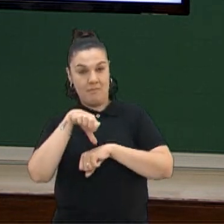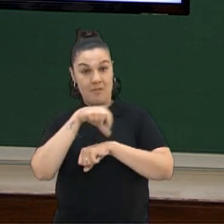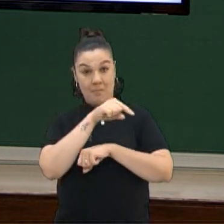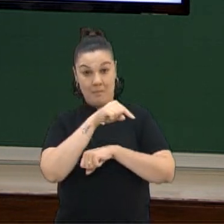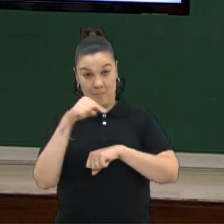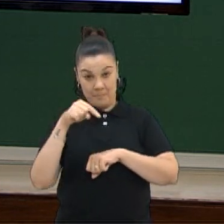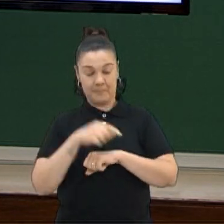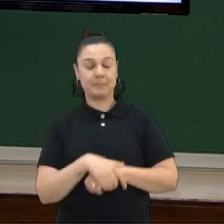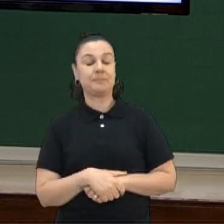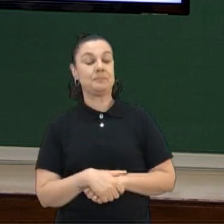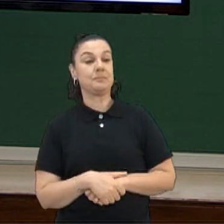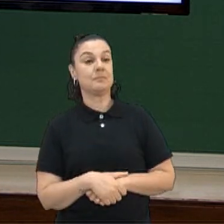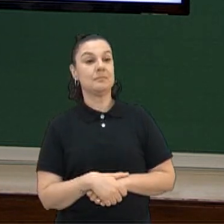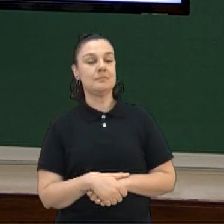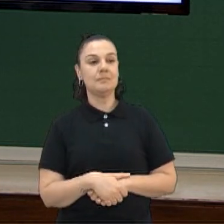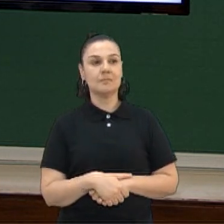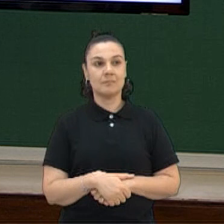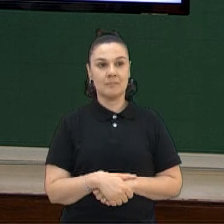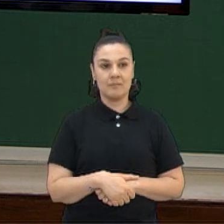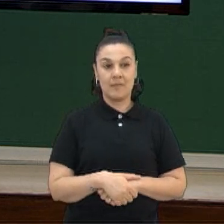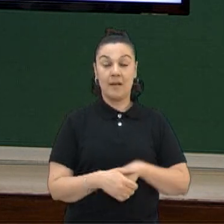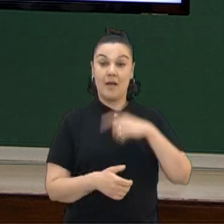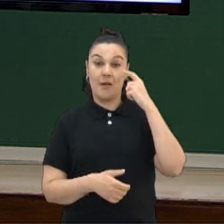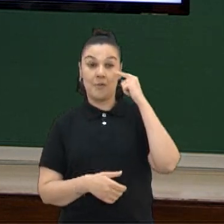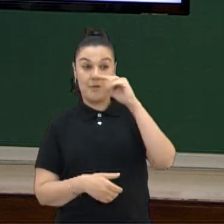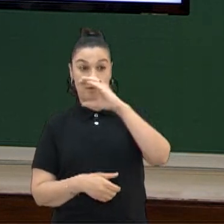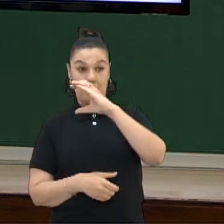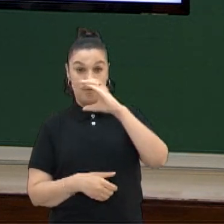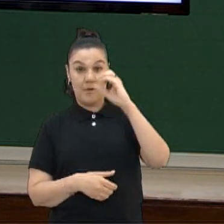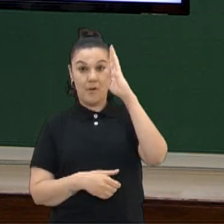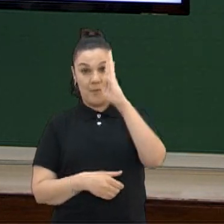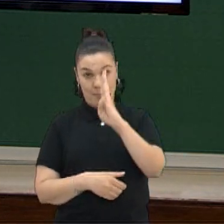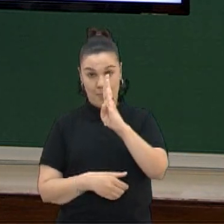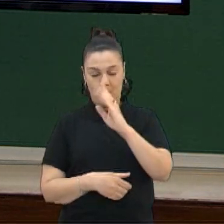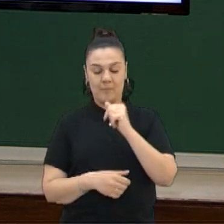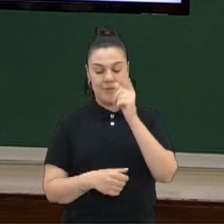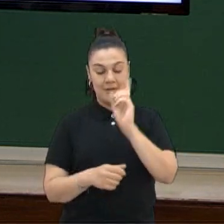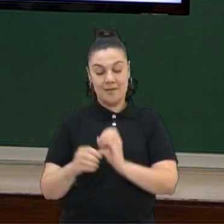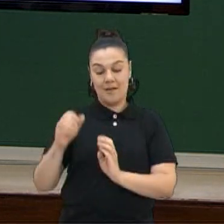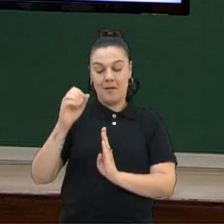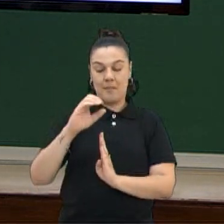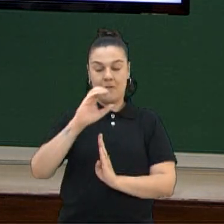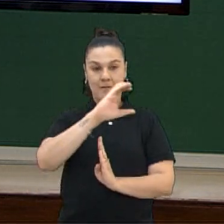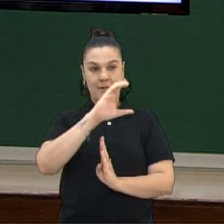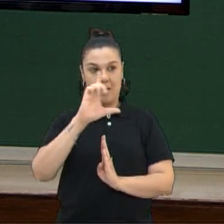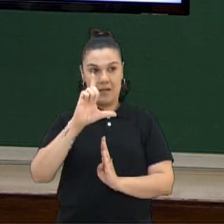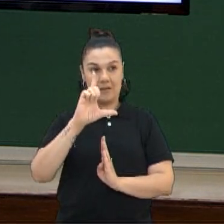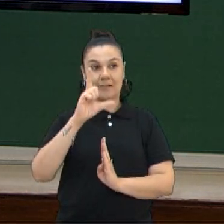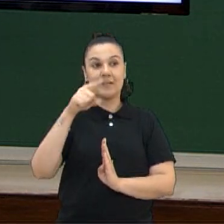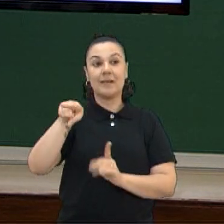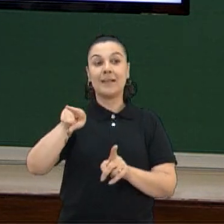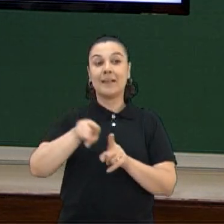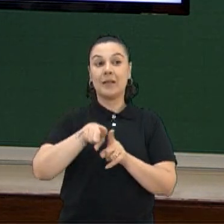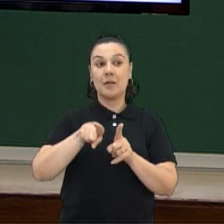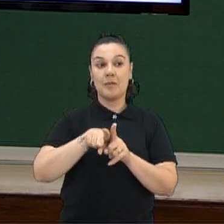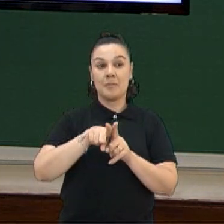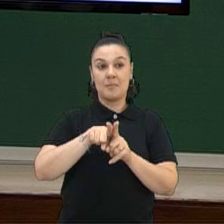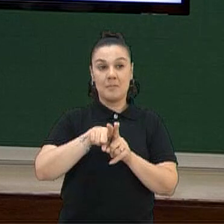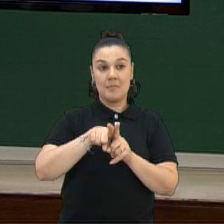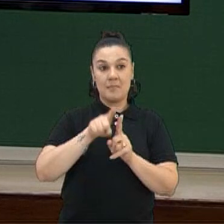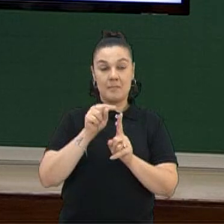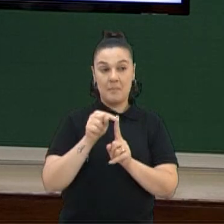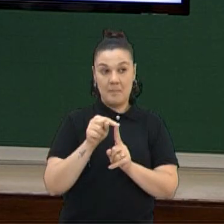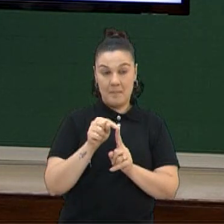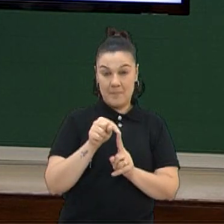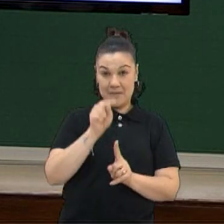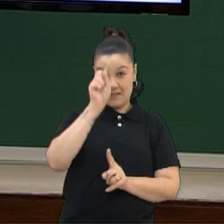na questão do cloro com o bromo que está ligado em cima, opa, ela vai se tender